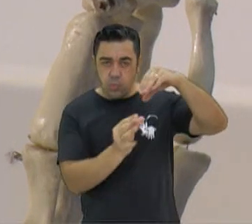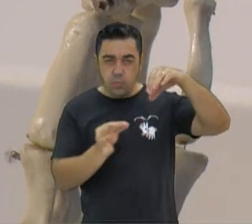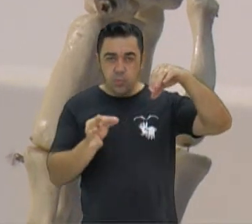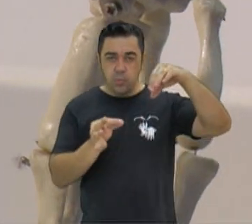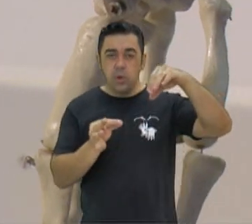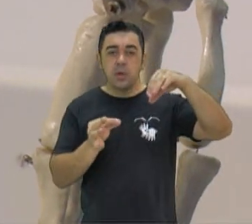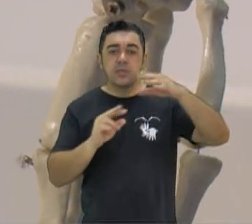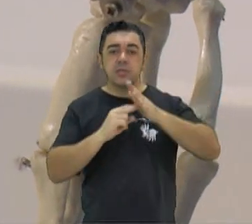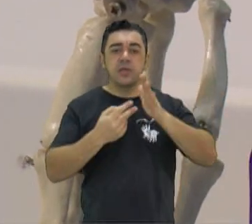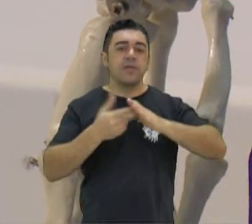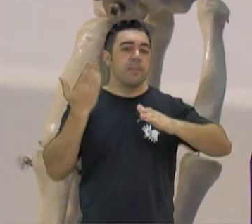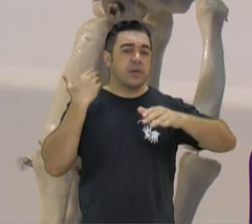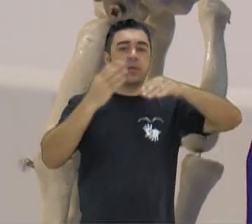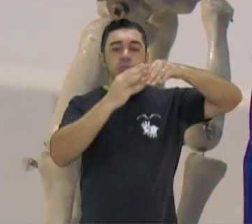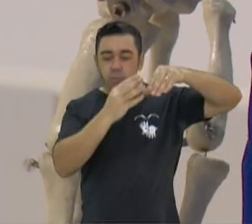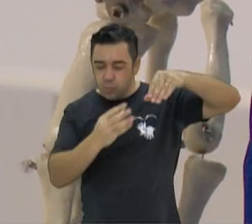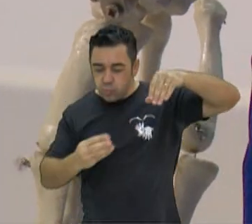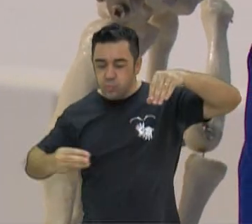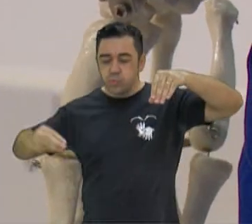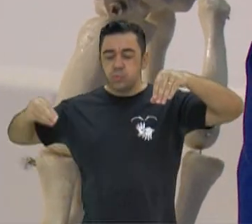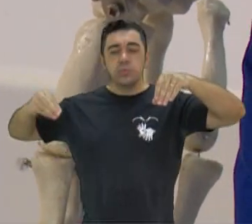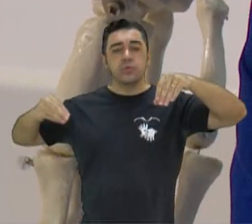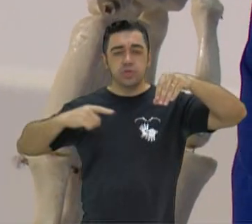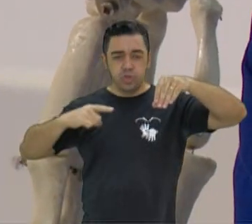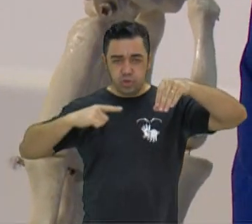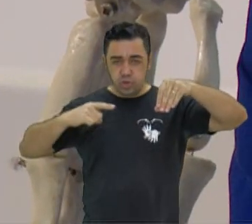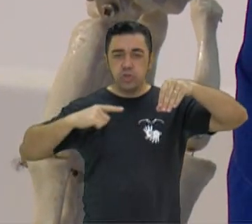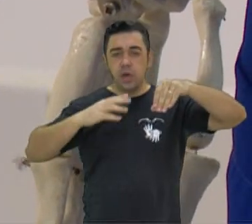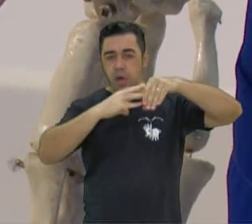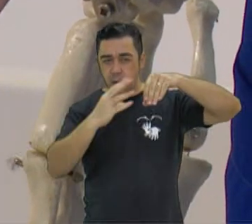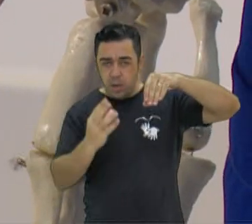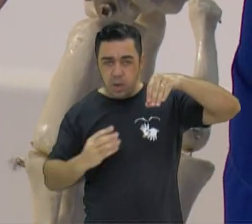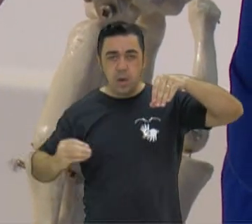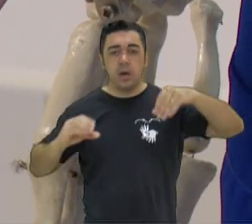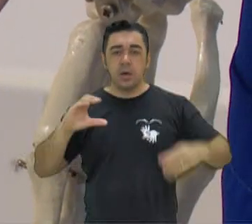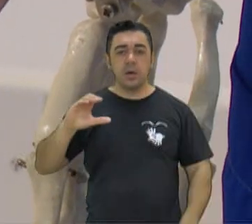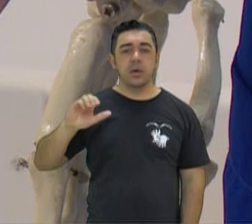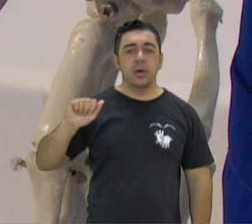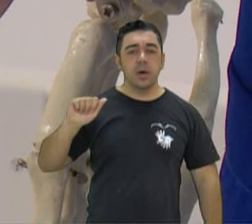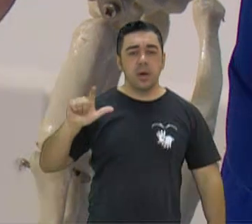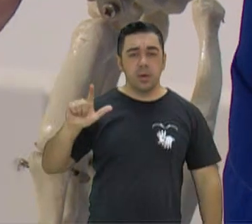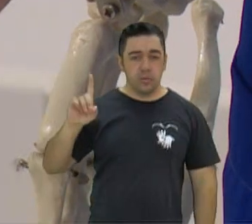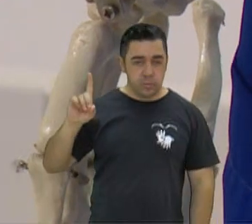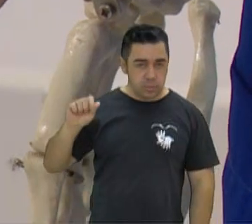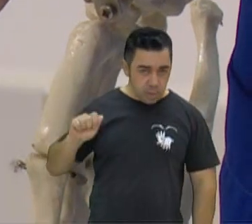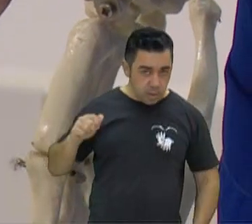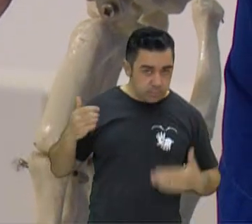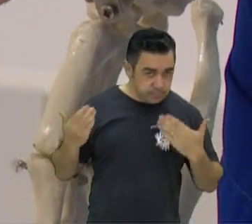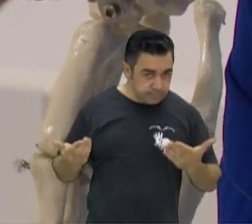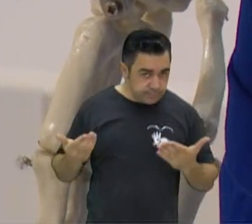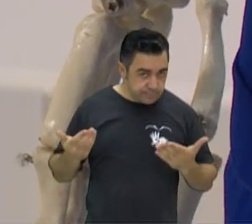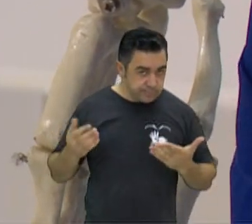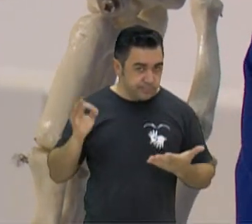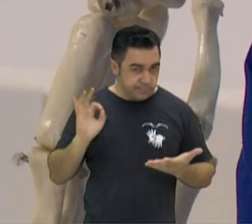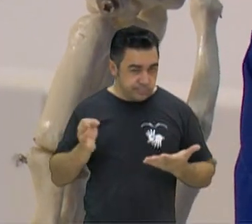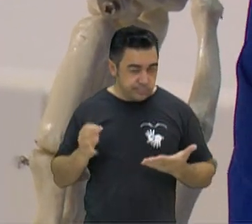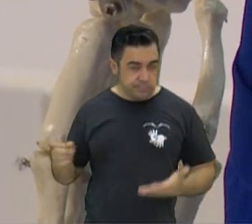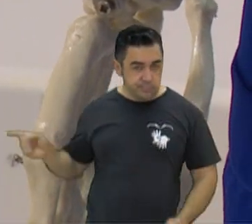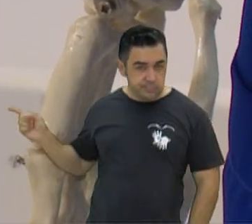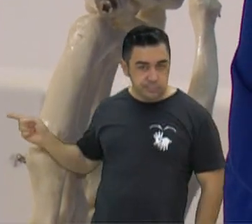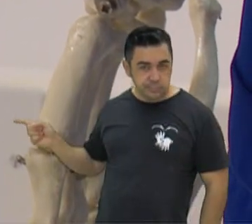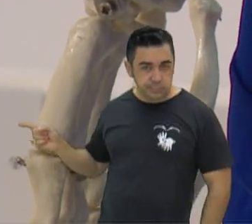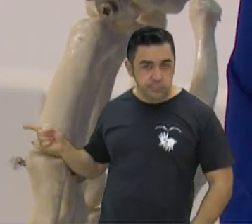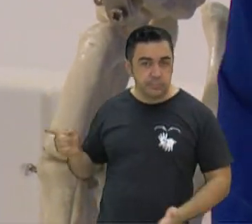evidência evolutiva de que a gente já teve cauda, né? Então, o cóccix é um órgão vestigial para a gente, tá? Tá aqui bem bonitinho mostrando para